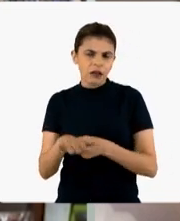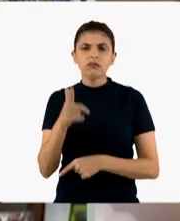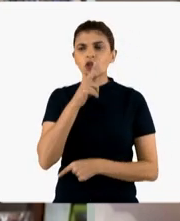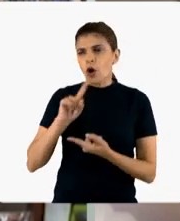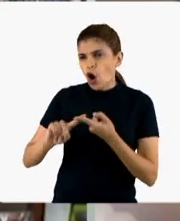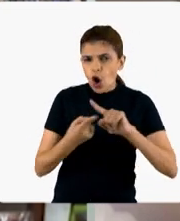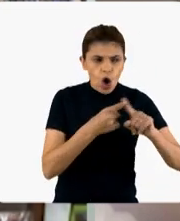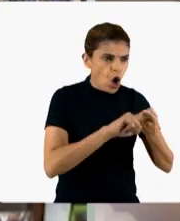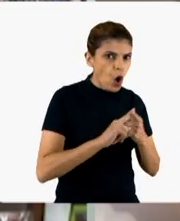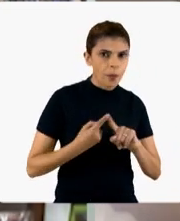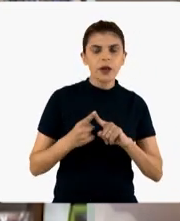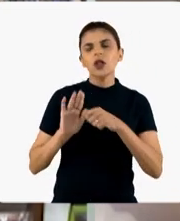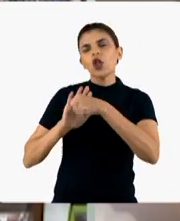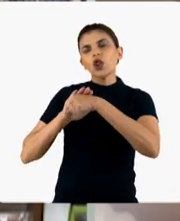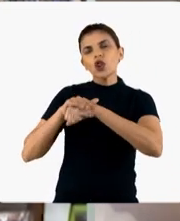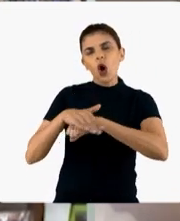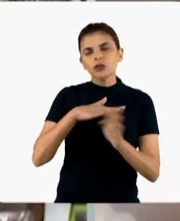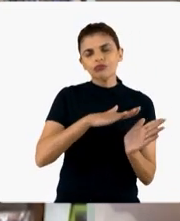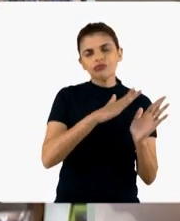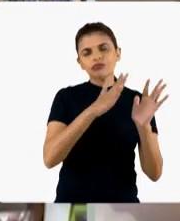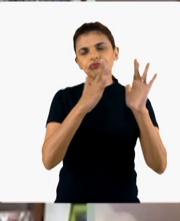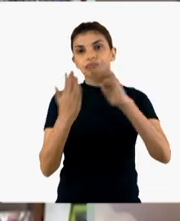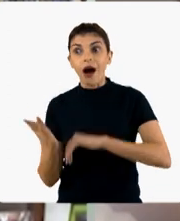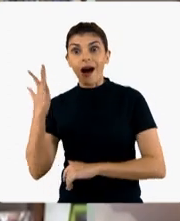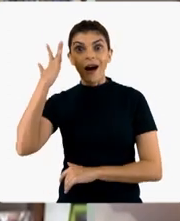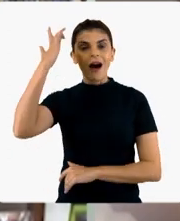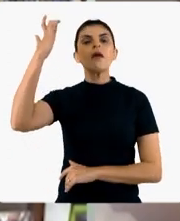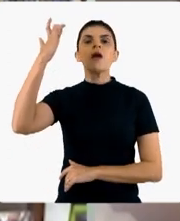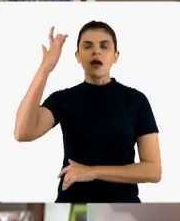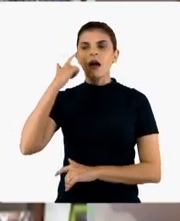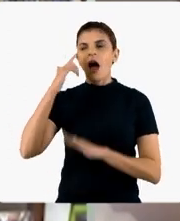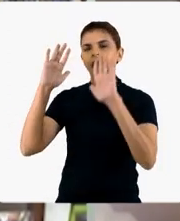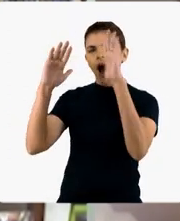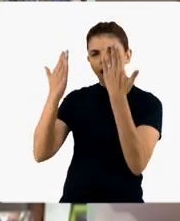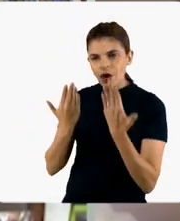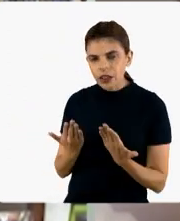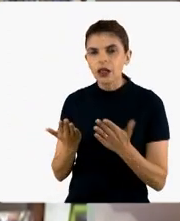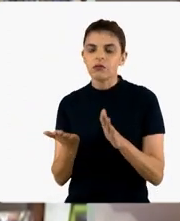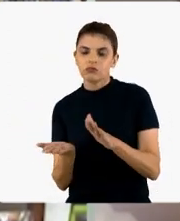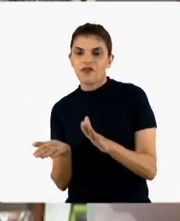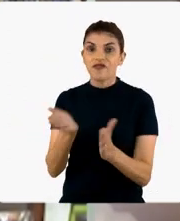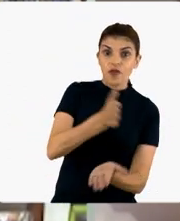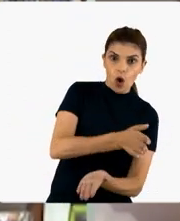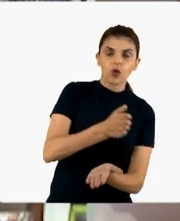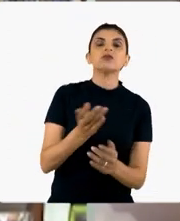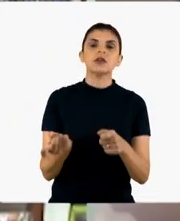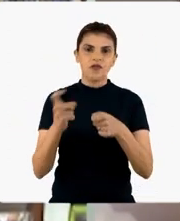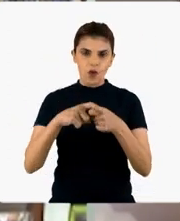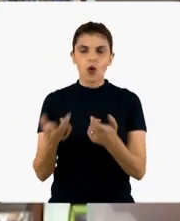tarde, geralmente se combina isso. Ele passa a noite toda, no dia seguinte. Reavalia e retira da